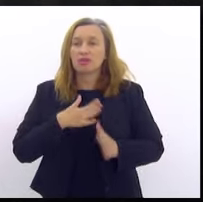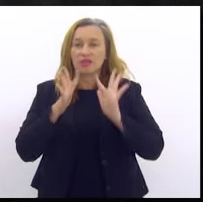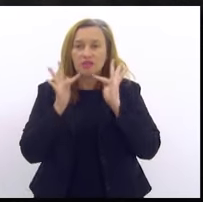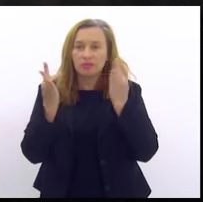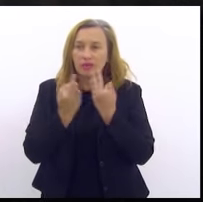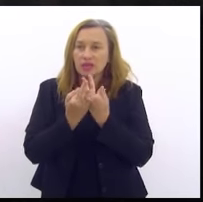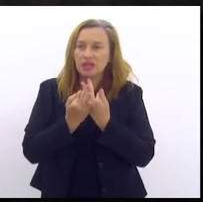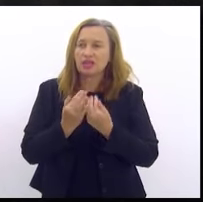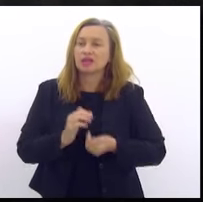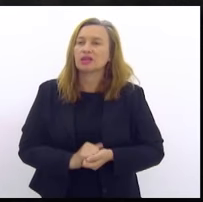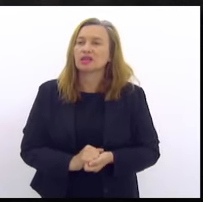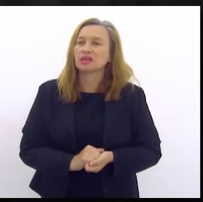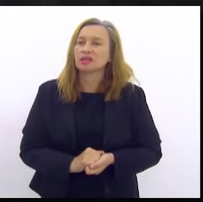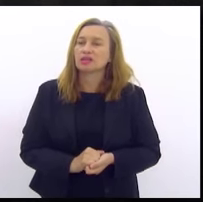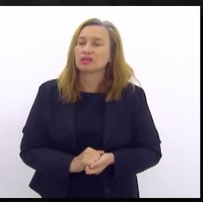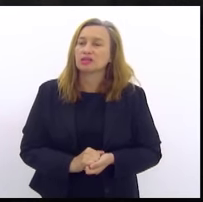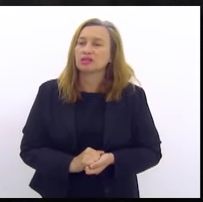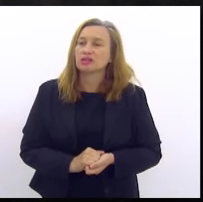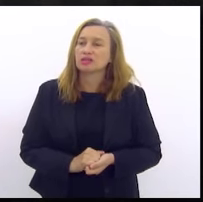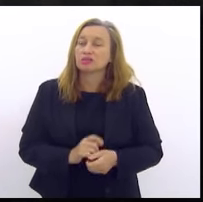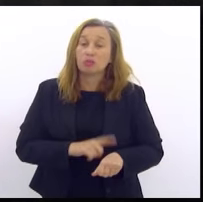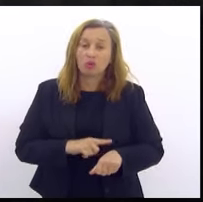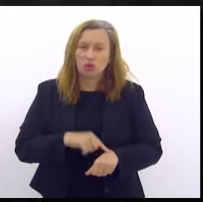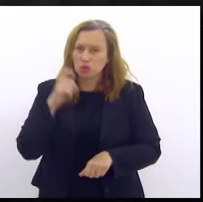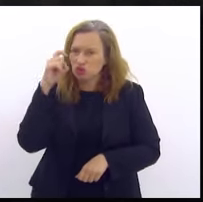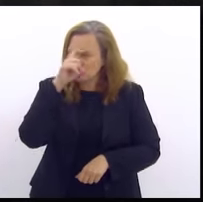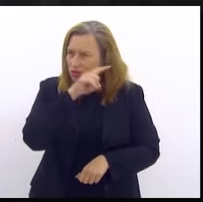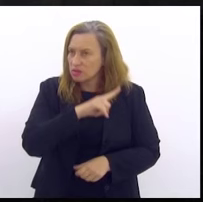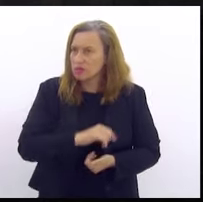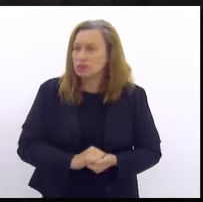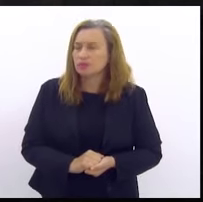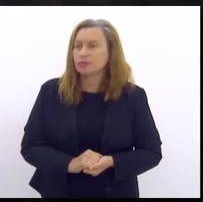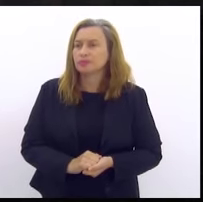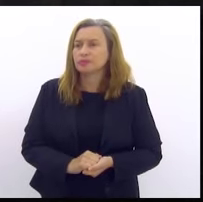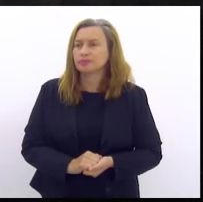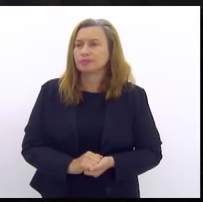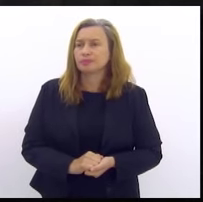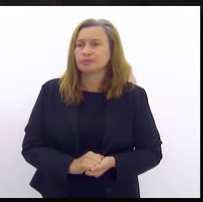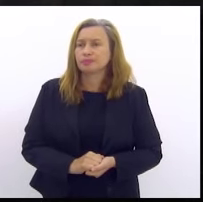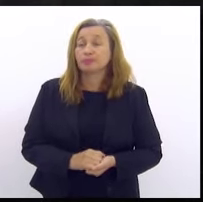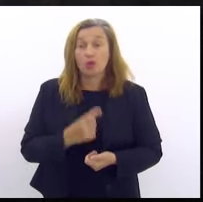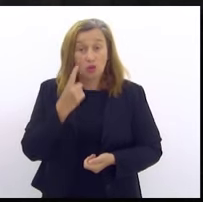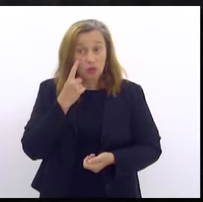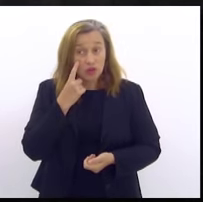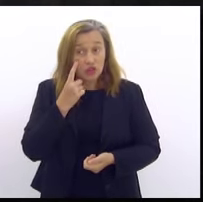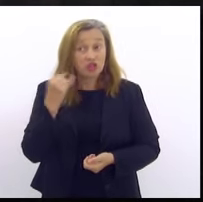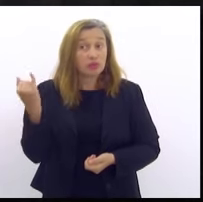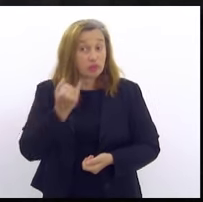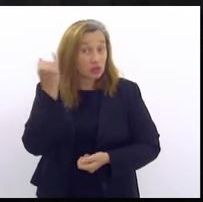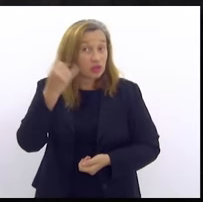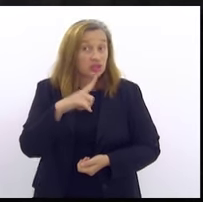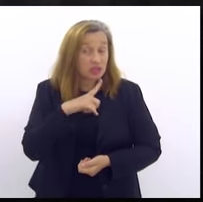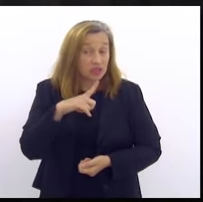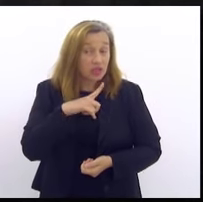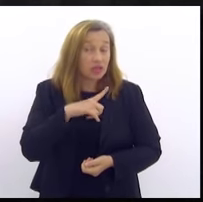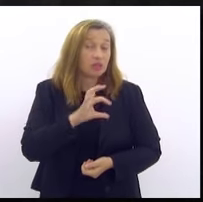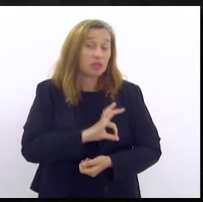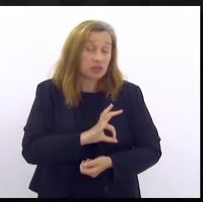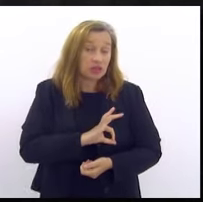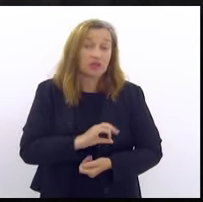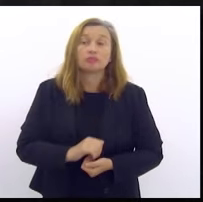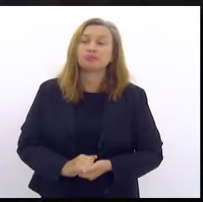ali, numa situação muito complicada. E aí eu vejo a importância que tem todos os nossos